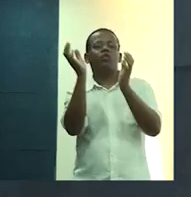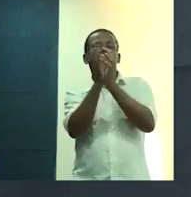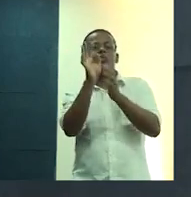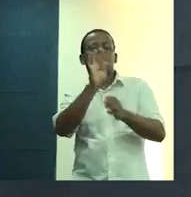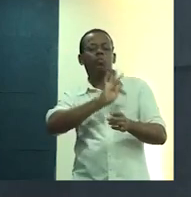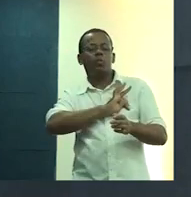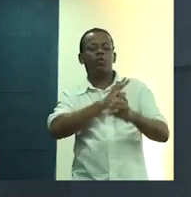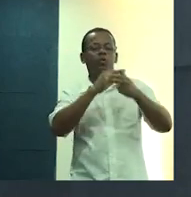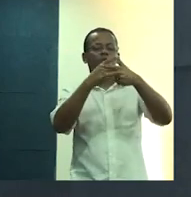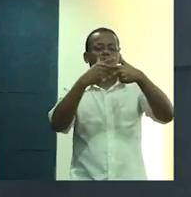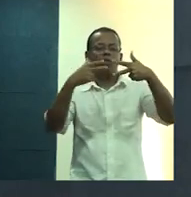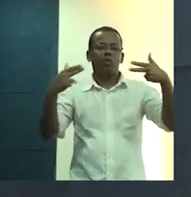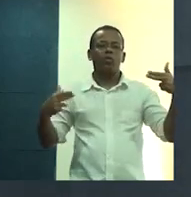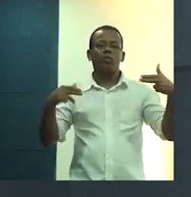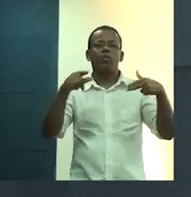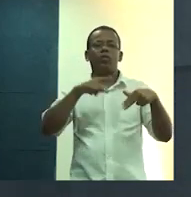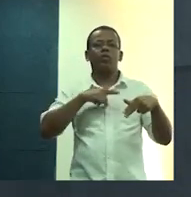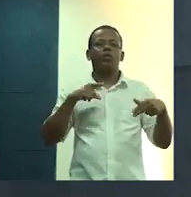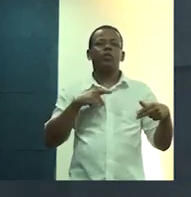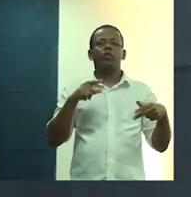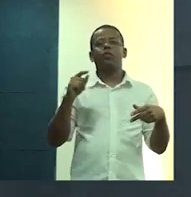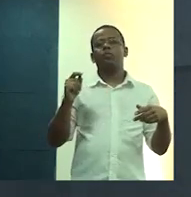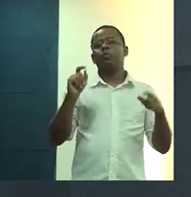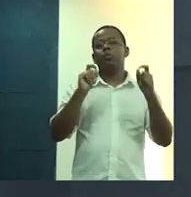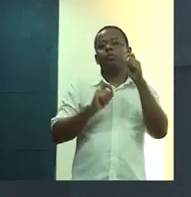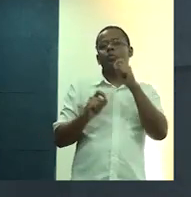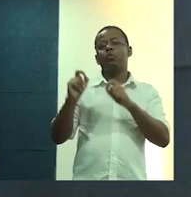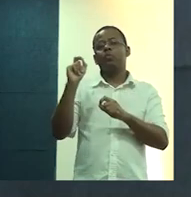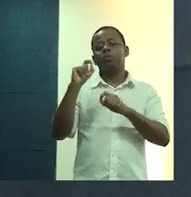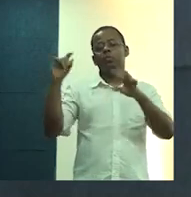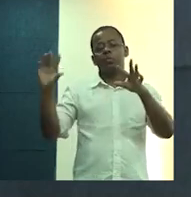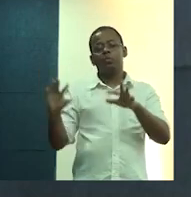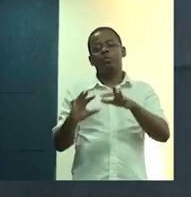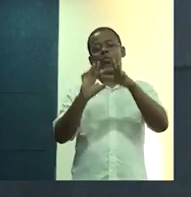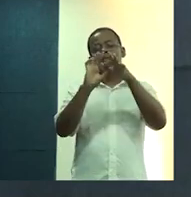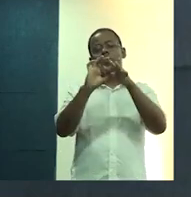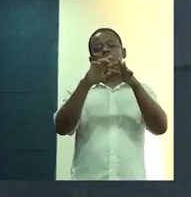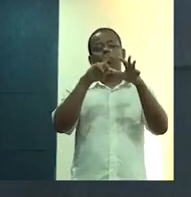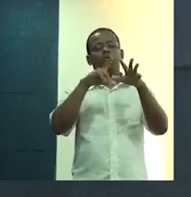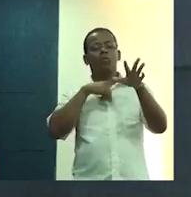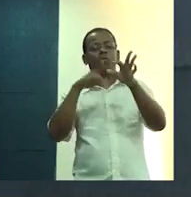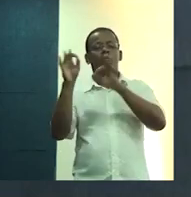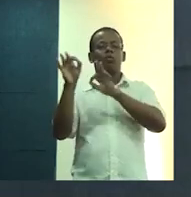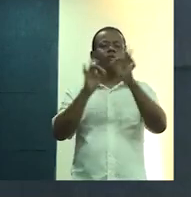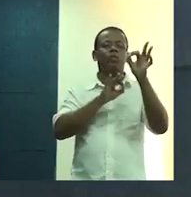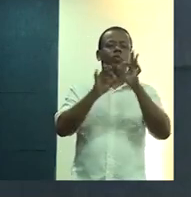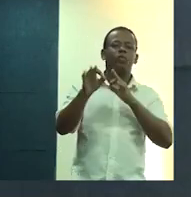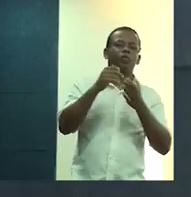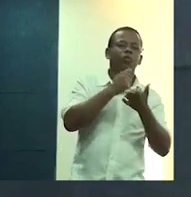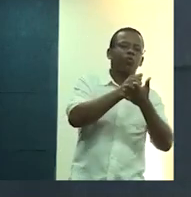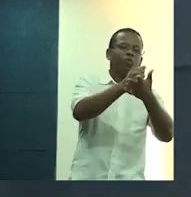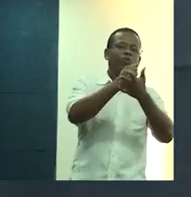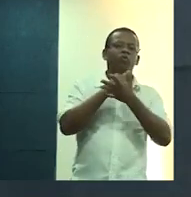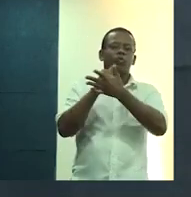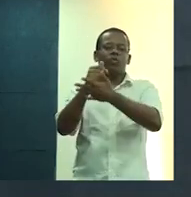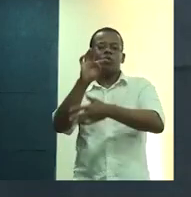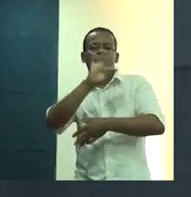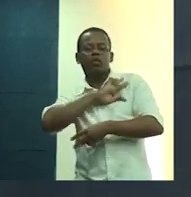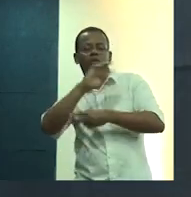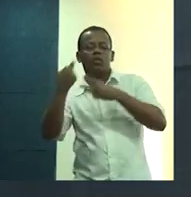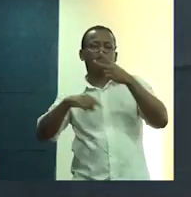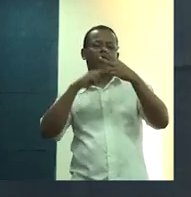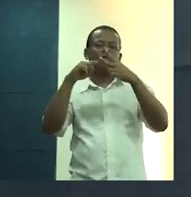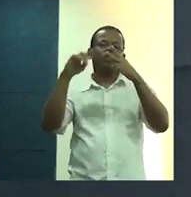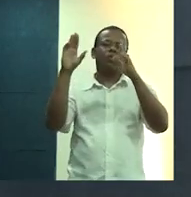Técnica multidisciplinar e essa Assessoria Técnica vai ser justamente essa Âncora que vai promover esse arranjo de assessorias técnicos como